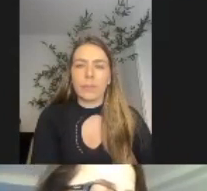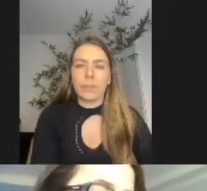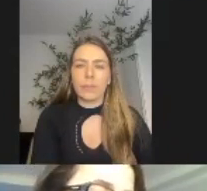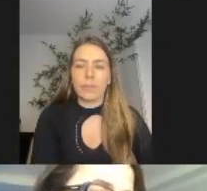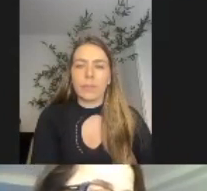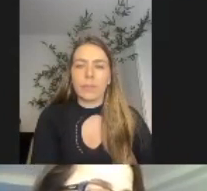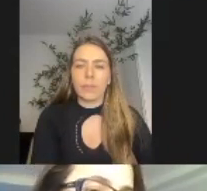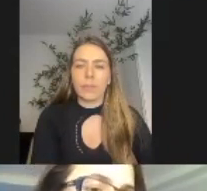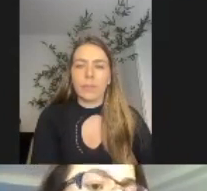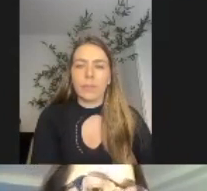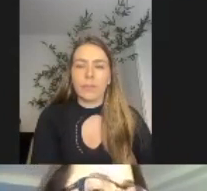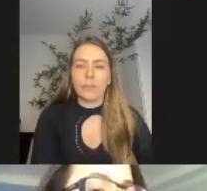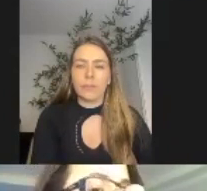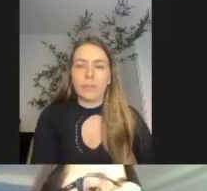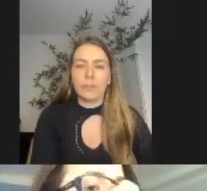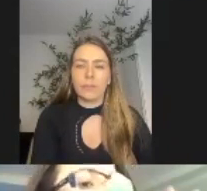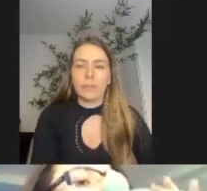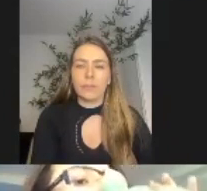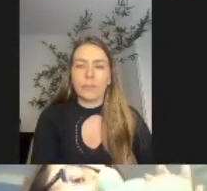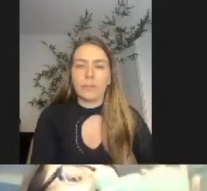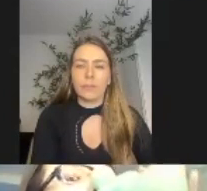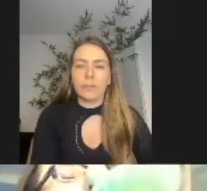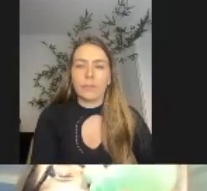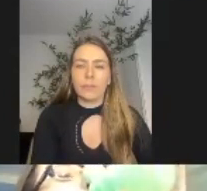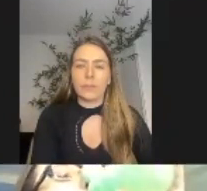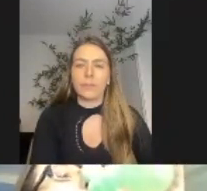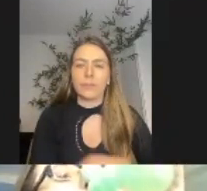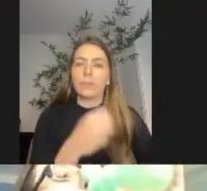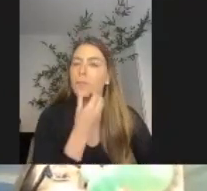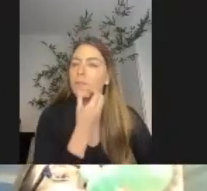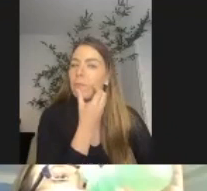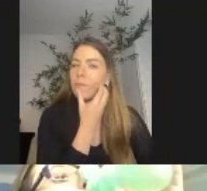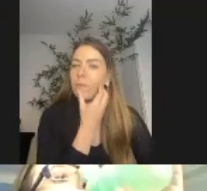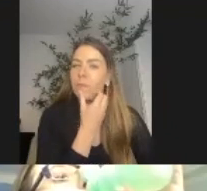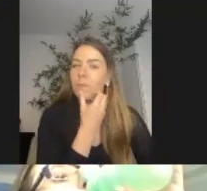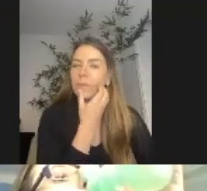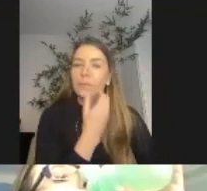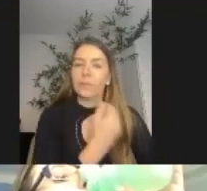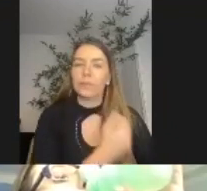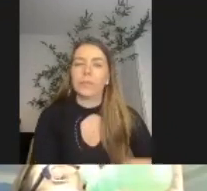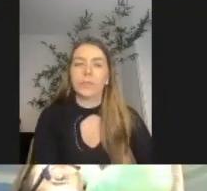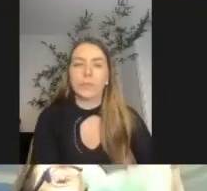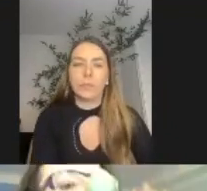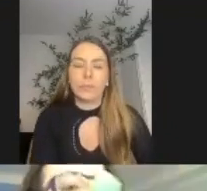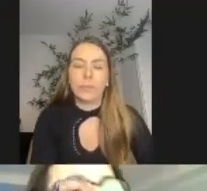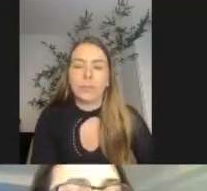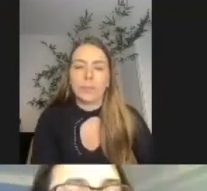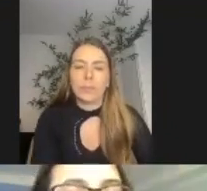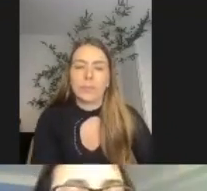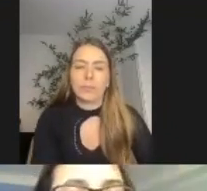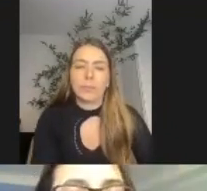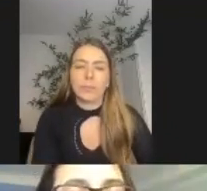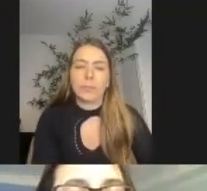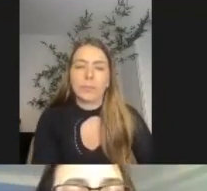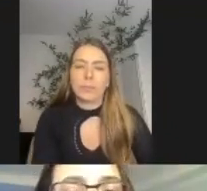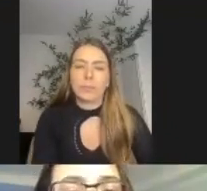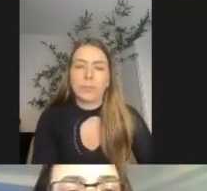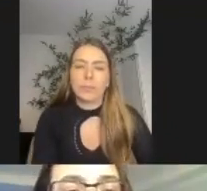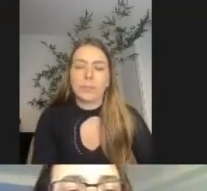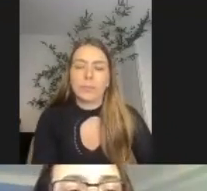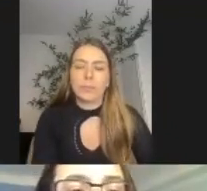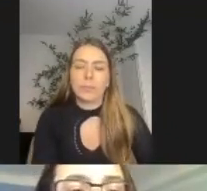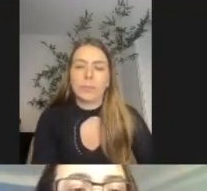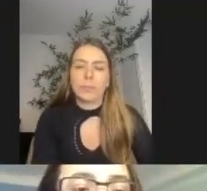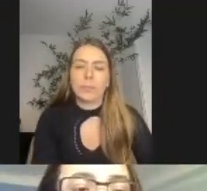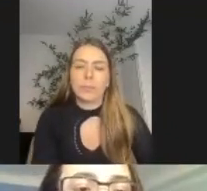produzindo refeições low carb. Segunda coisa, qual é a sua experiência com a low carb, né? As pessoas, elas gostam de histórias reais, né?